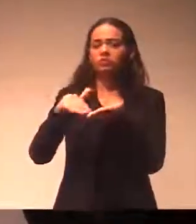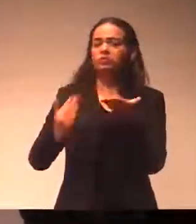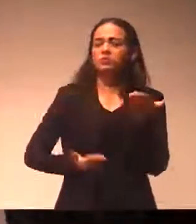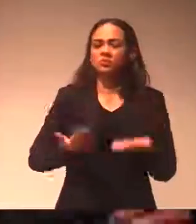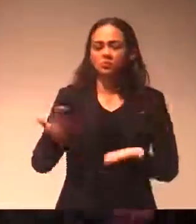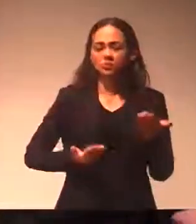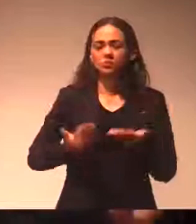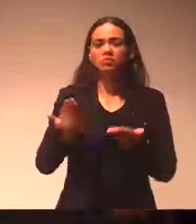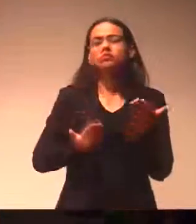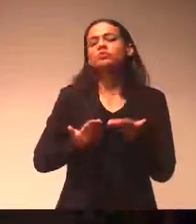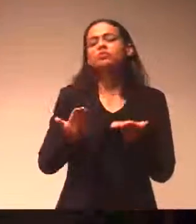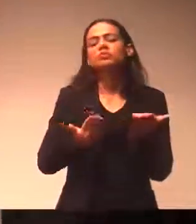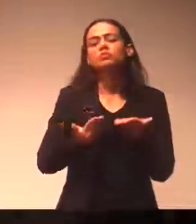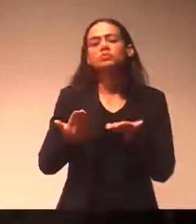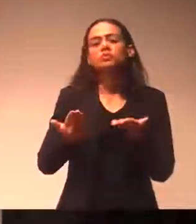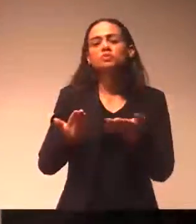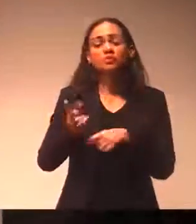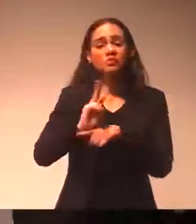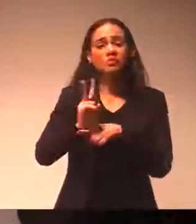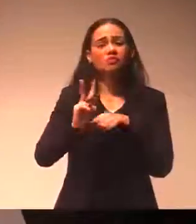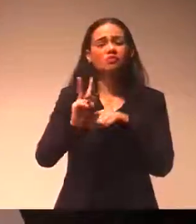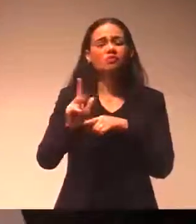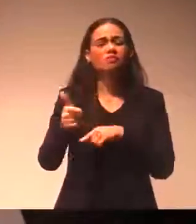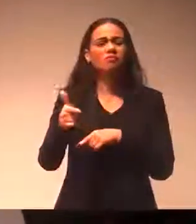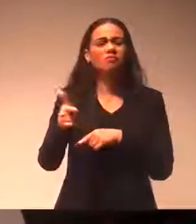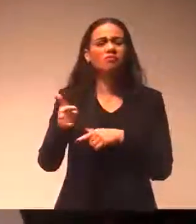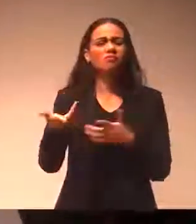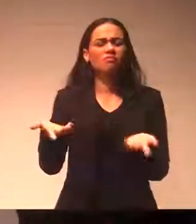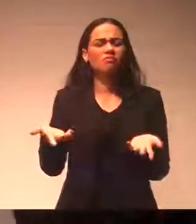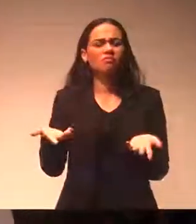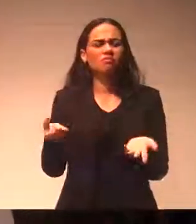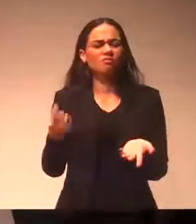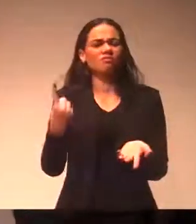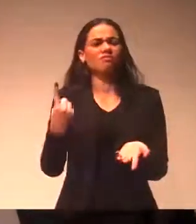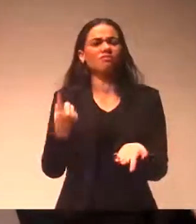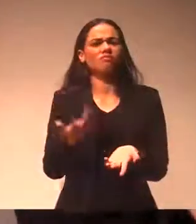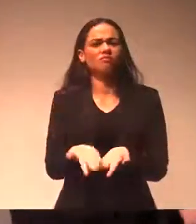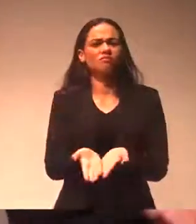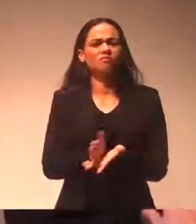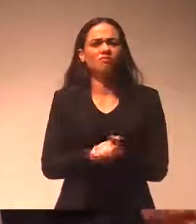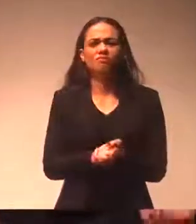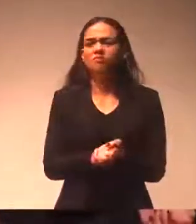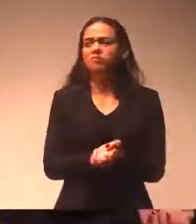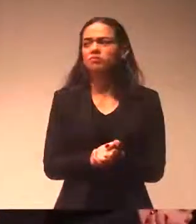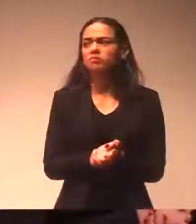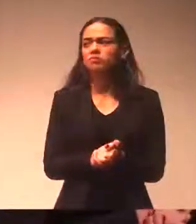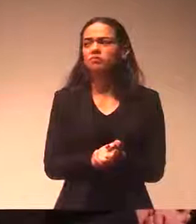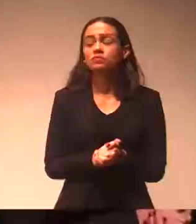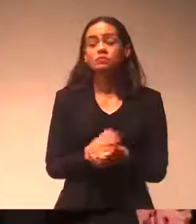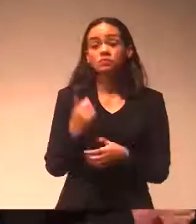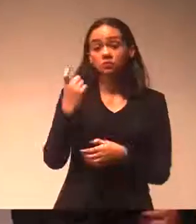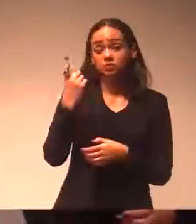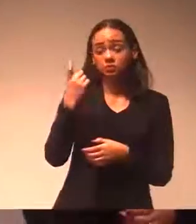rolo. Resumindo a fala dele. Né? Um funcionário